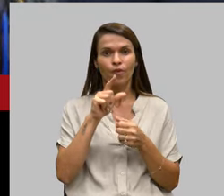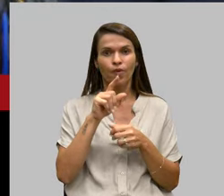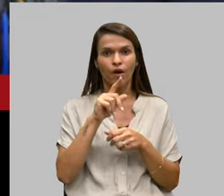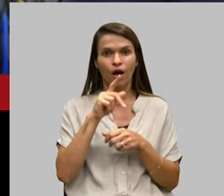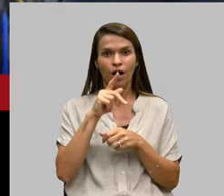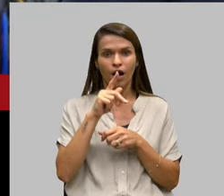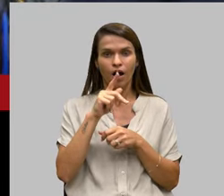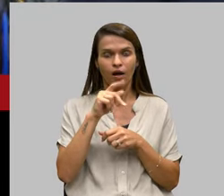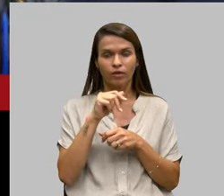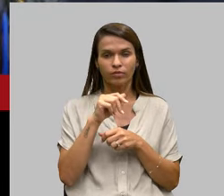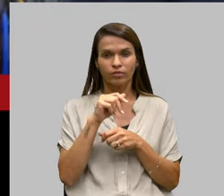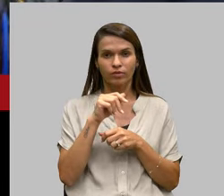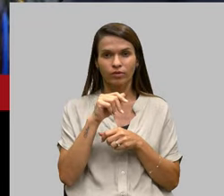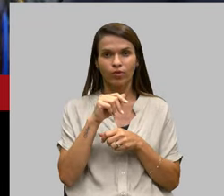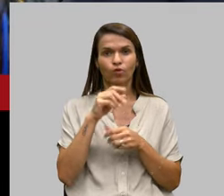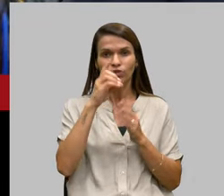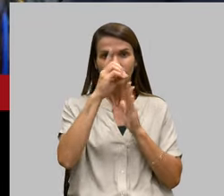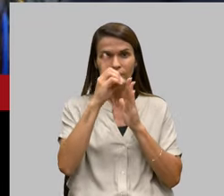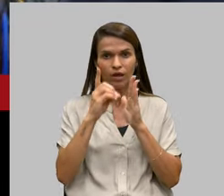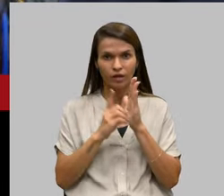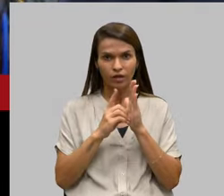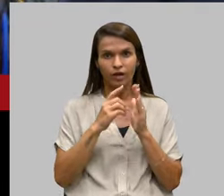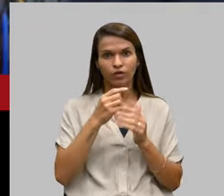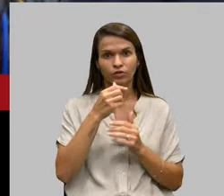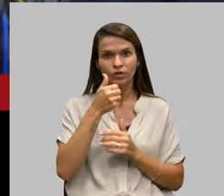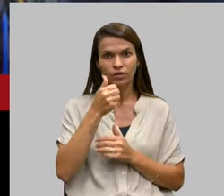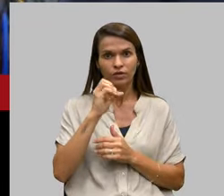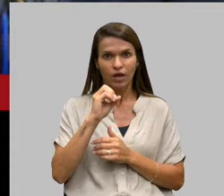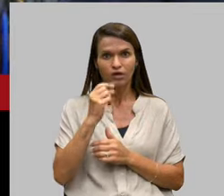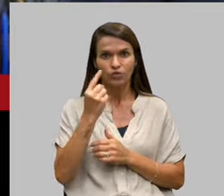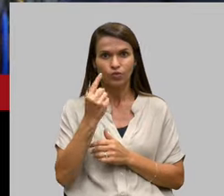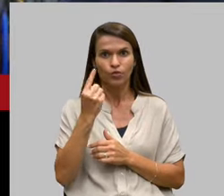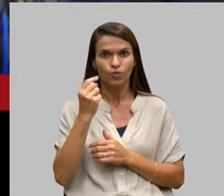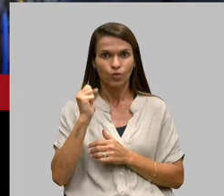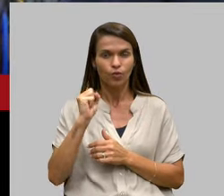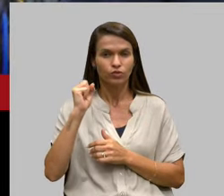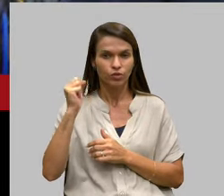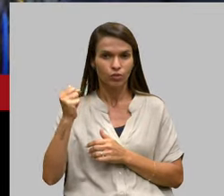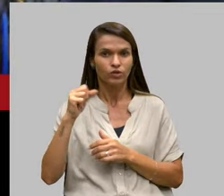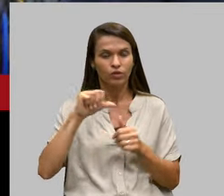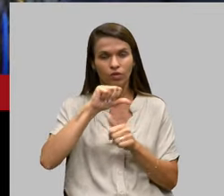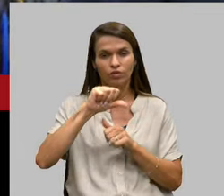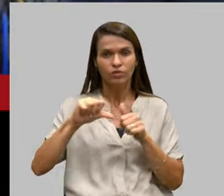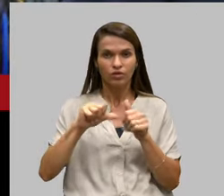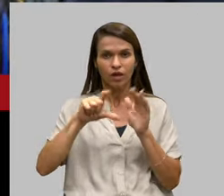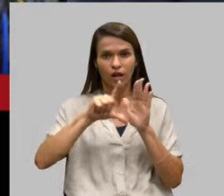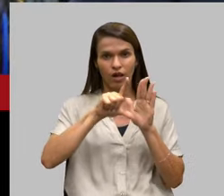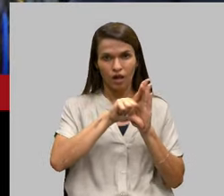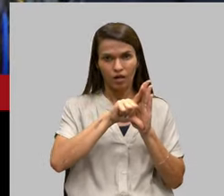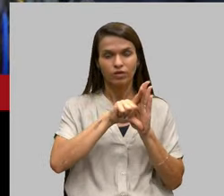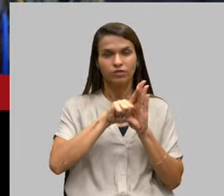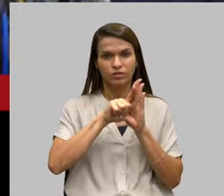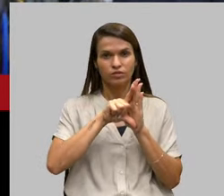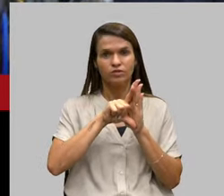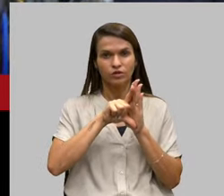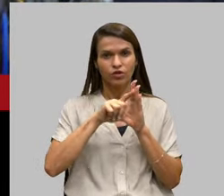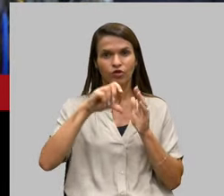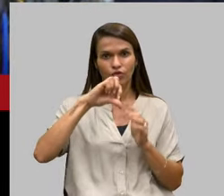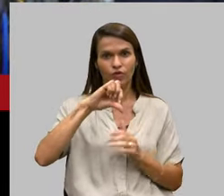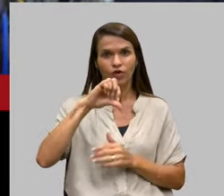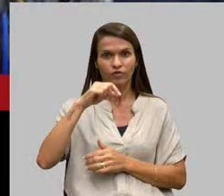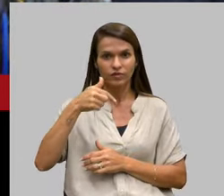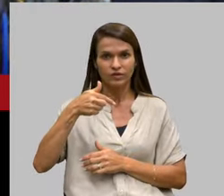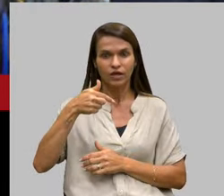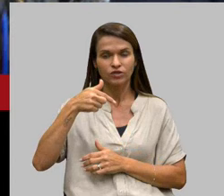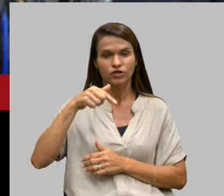na cabeça aqui com o decreto 10188 e com a 978 uma alteração que foi feita na lei nas leis na 9 796